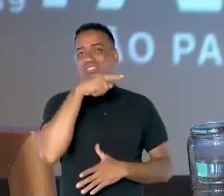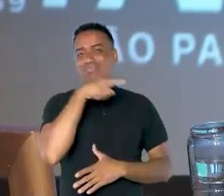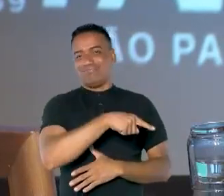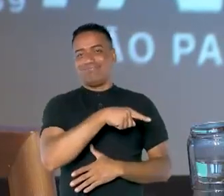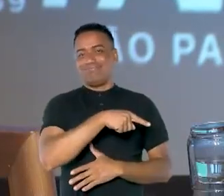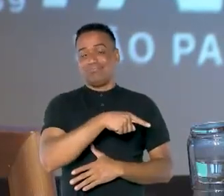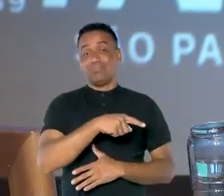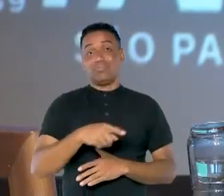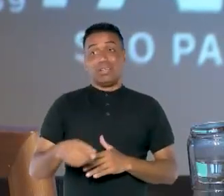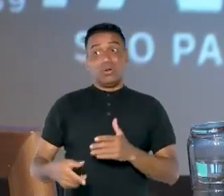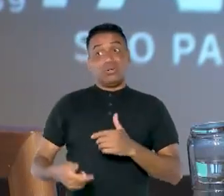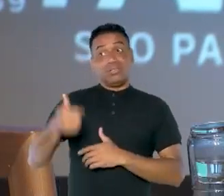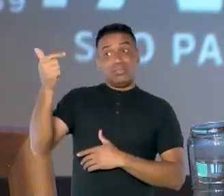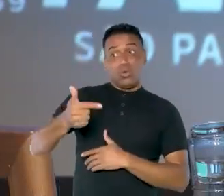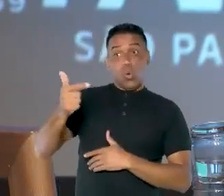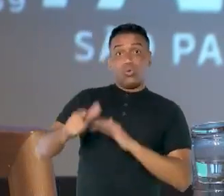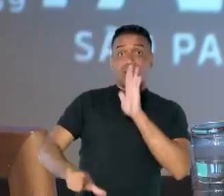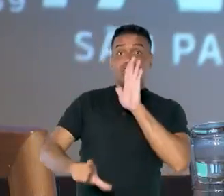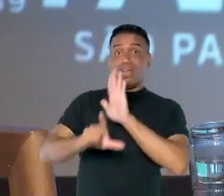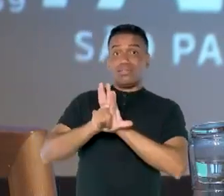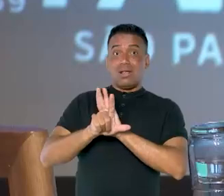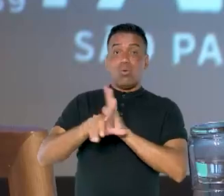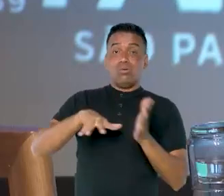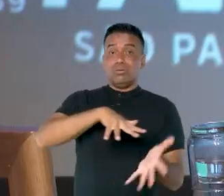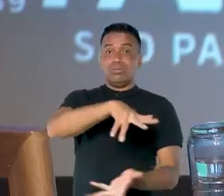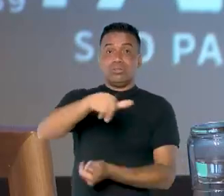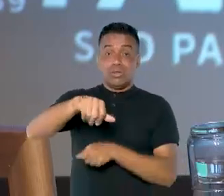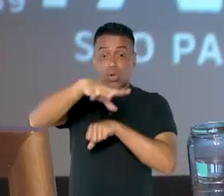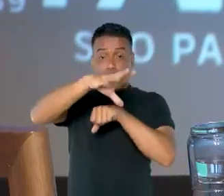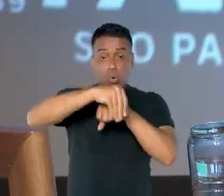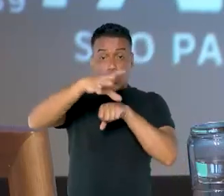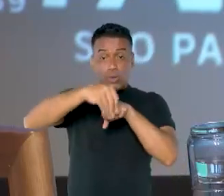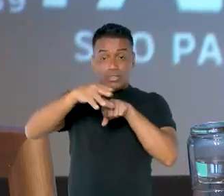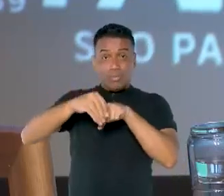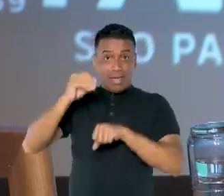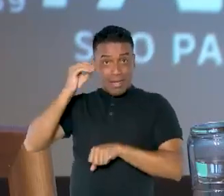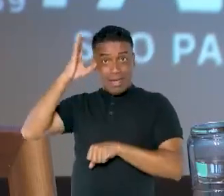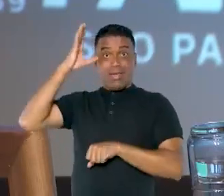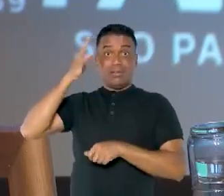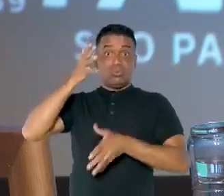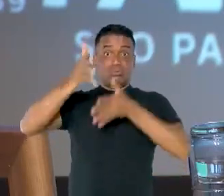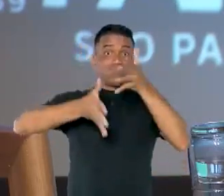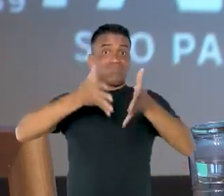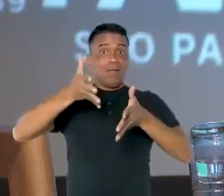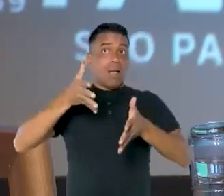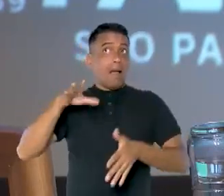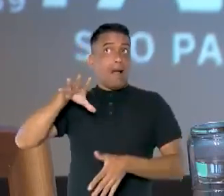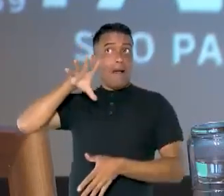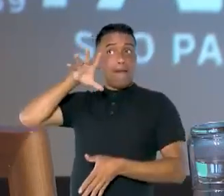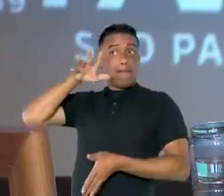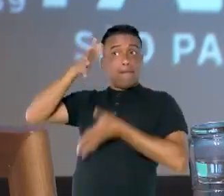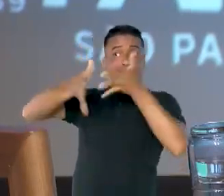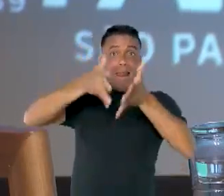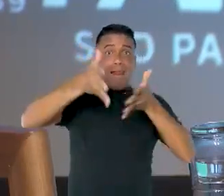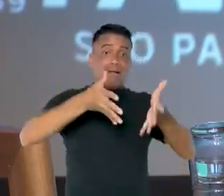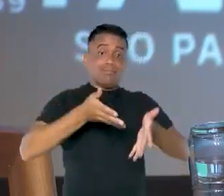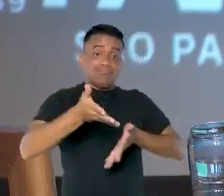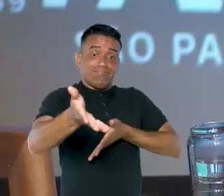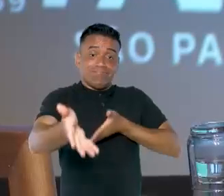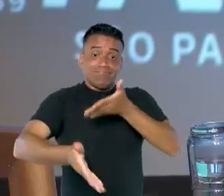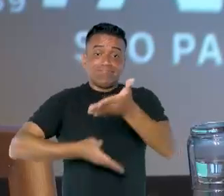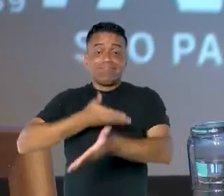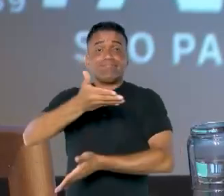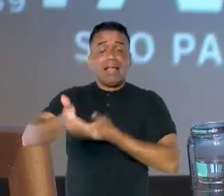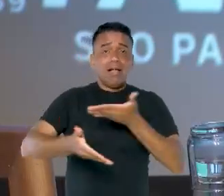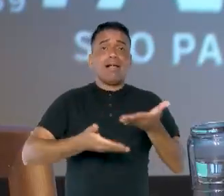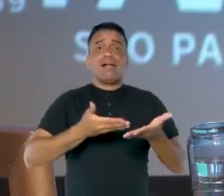porque, segundo a legislação mundial, os conhecimentos orais aquilo que é falado, que é